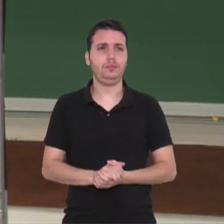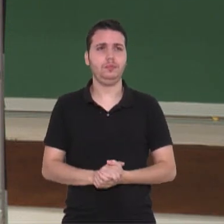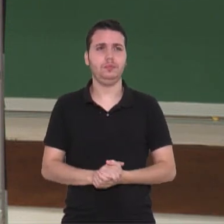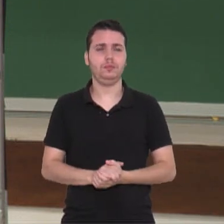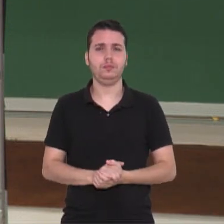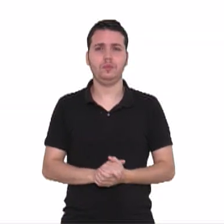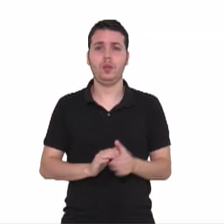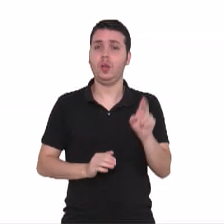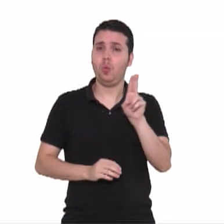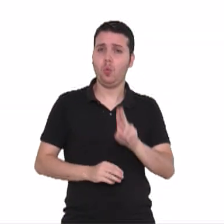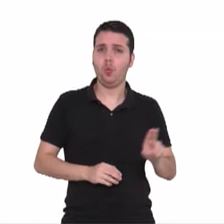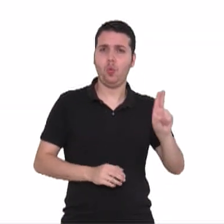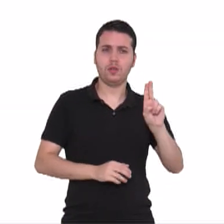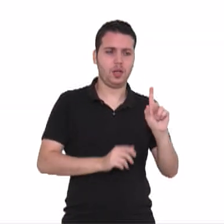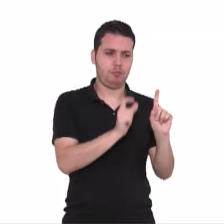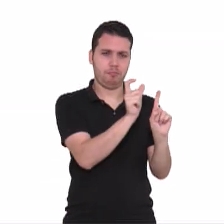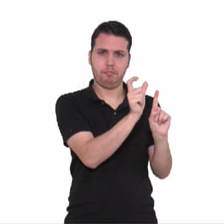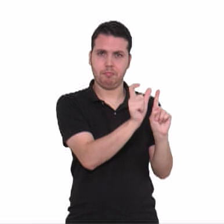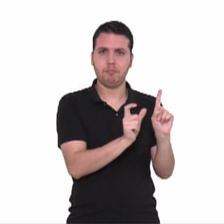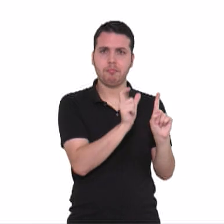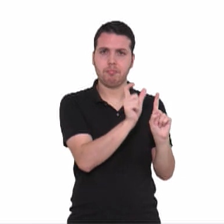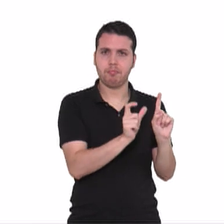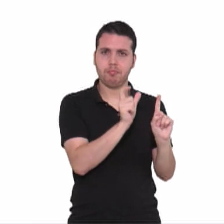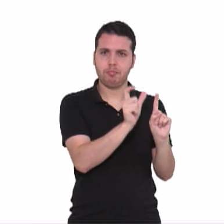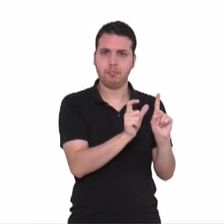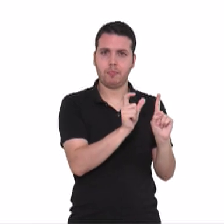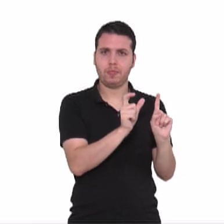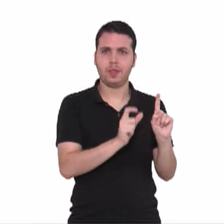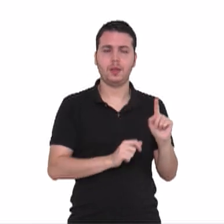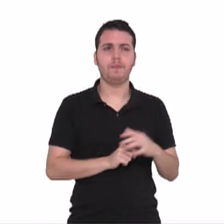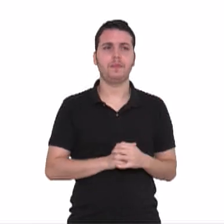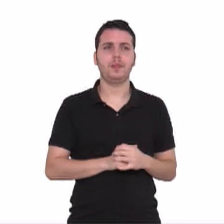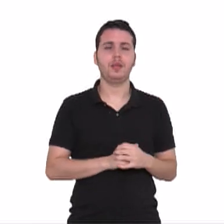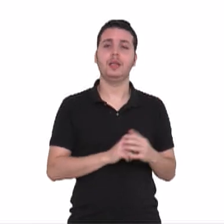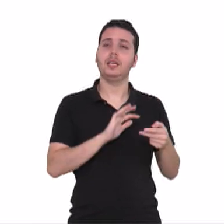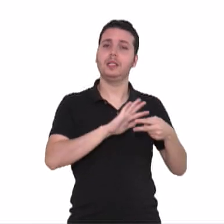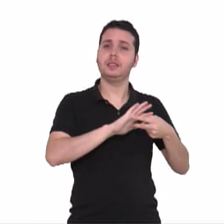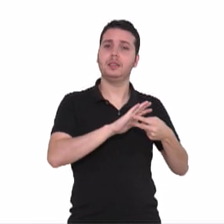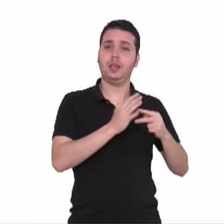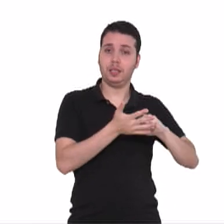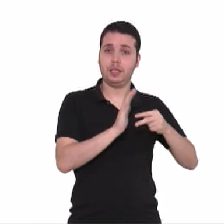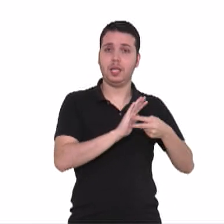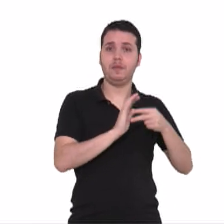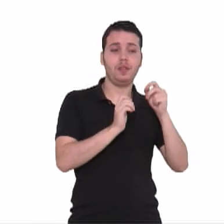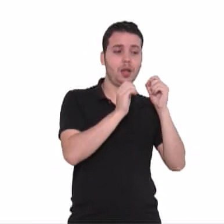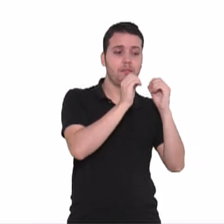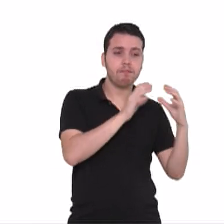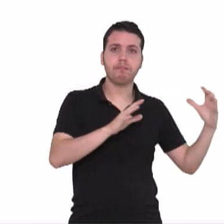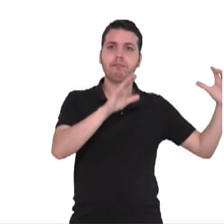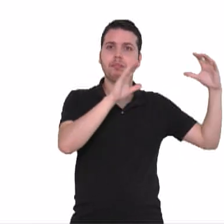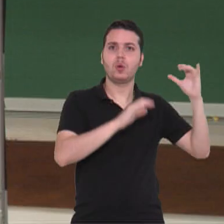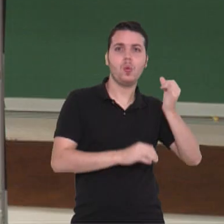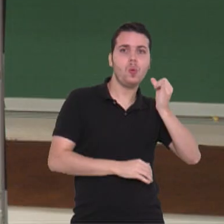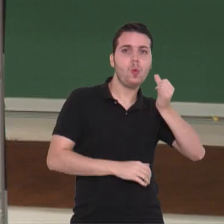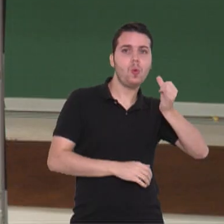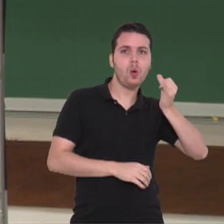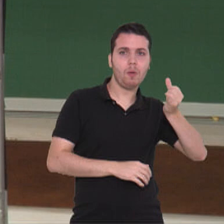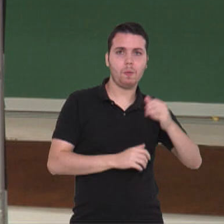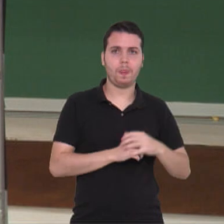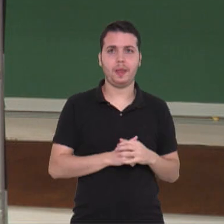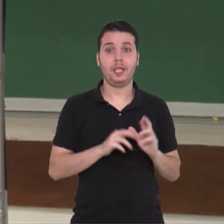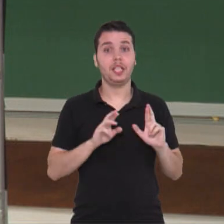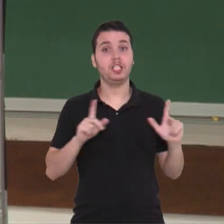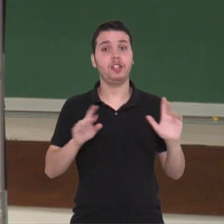Então, por meio da linguagem verbal, reproduz fala das personagens, que é diferente de um texto